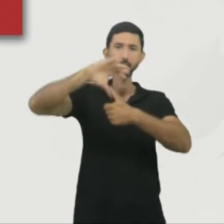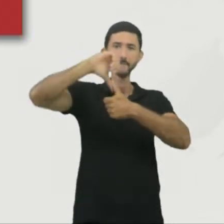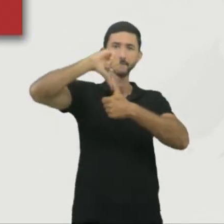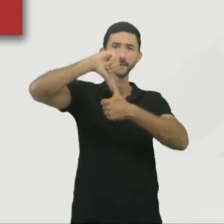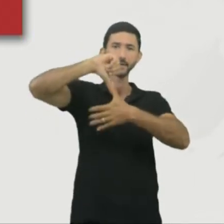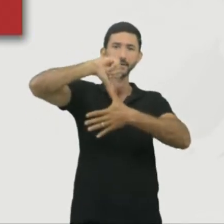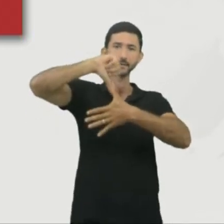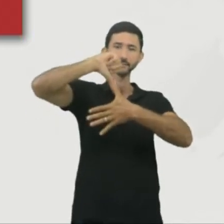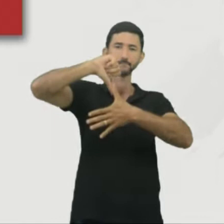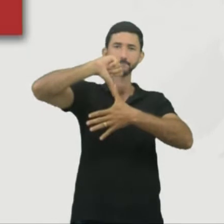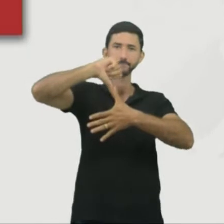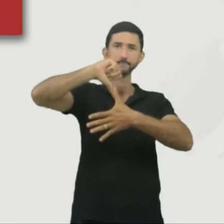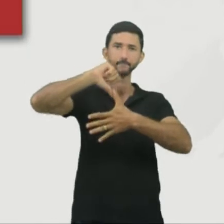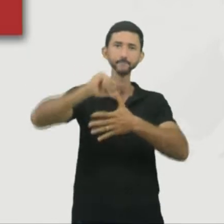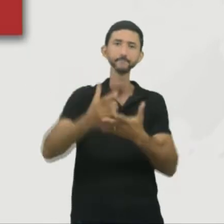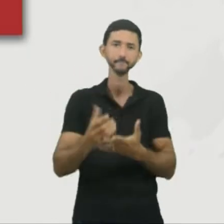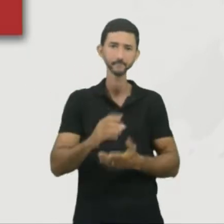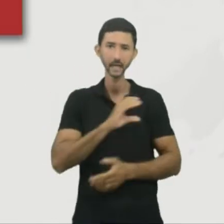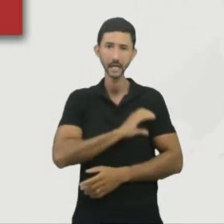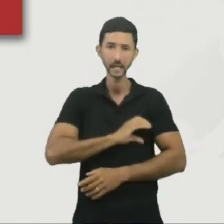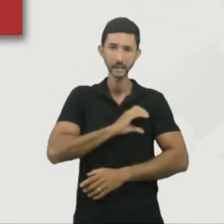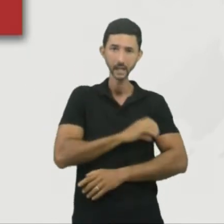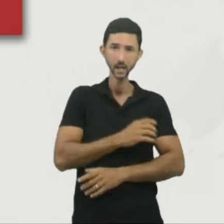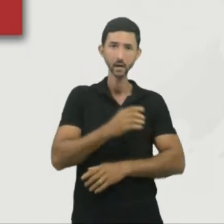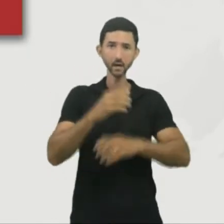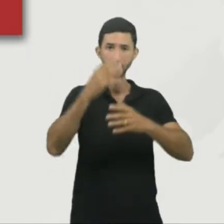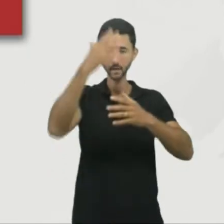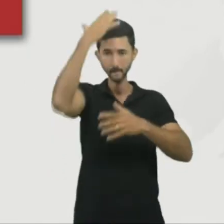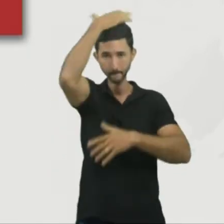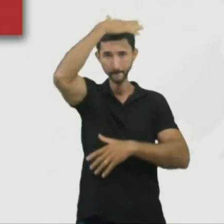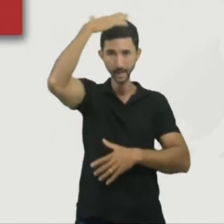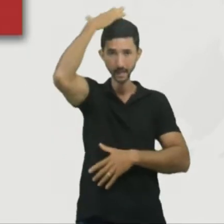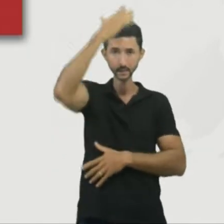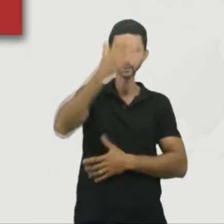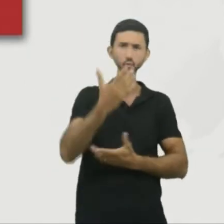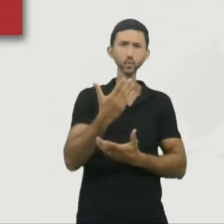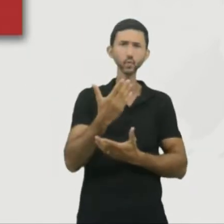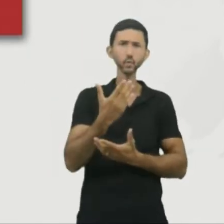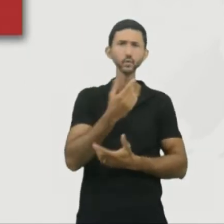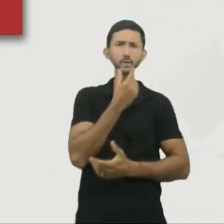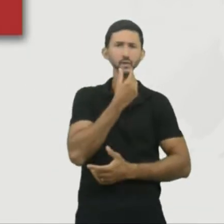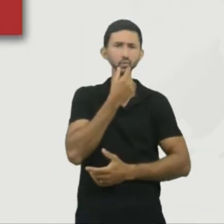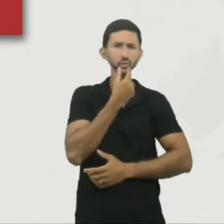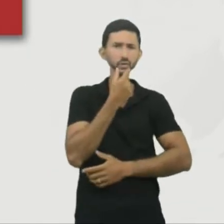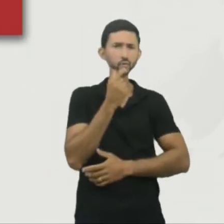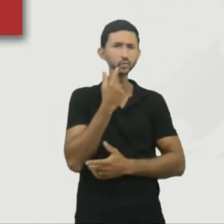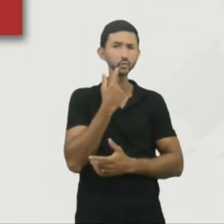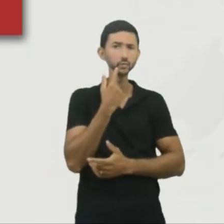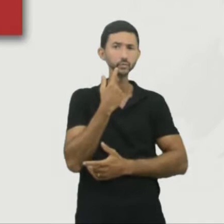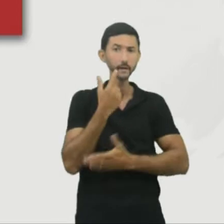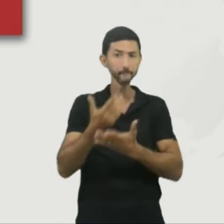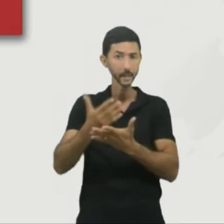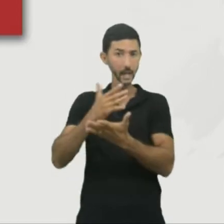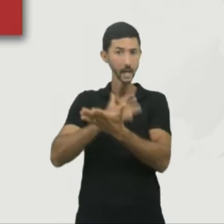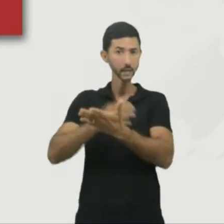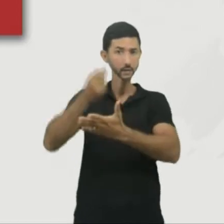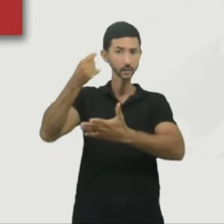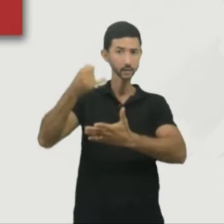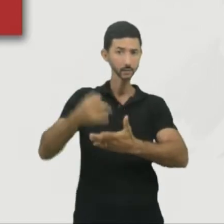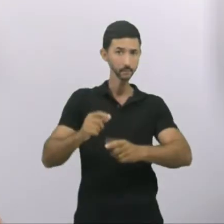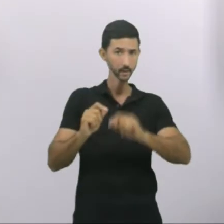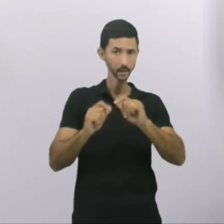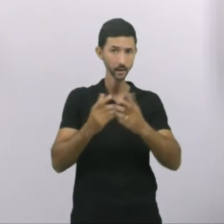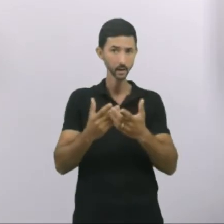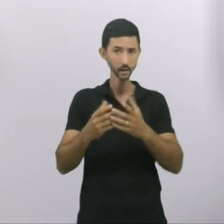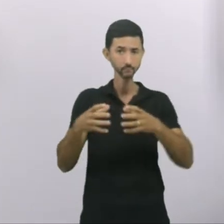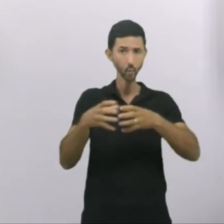México, Estados Unidos e o Canadá. Mas antes, aluno, antes de nós trabalharmos